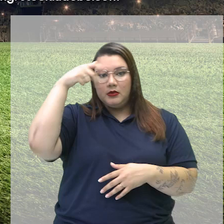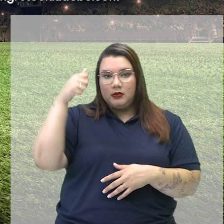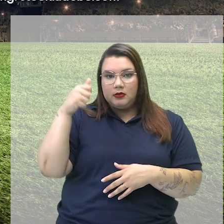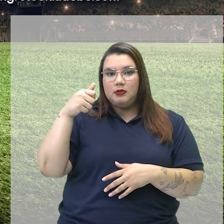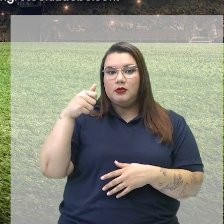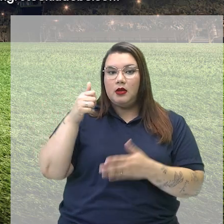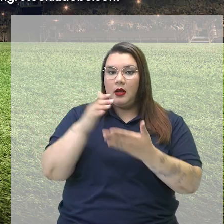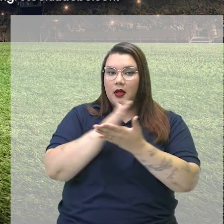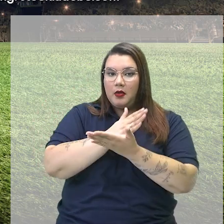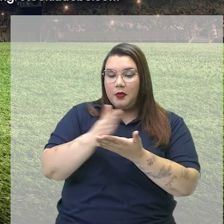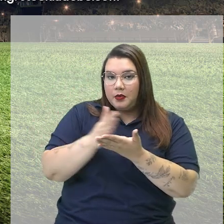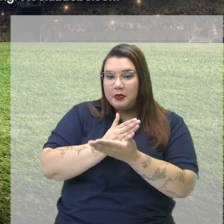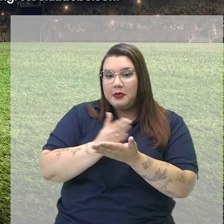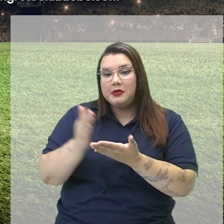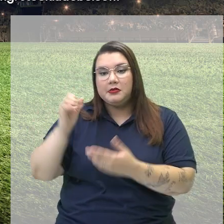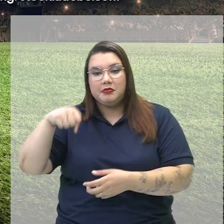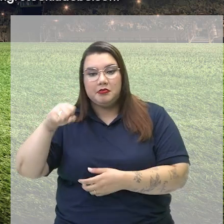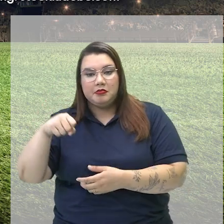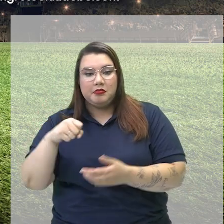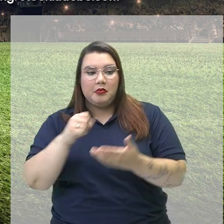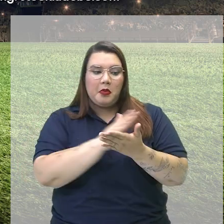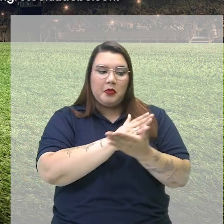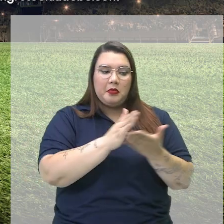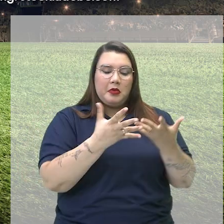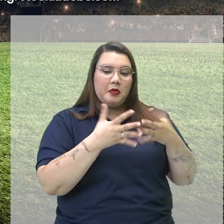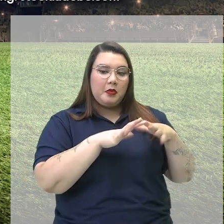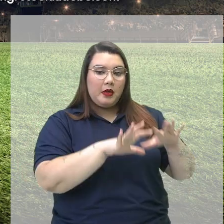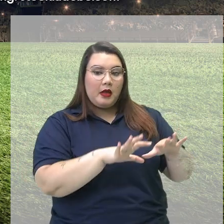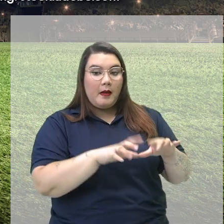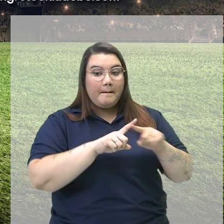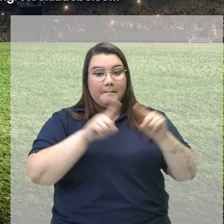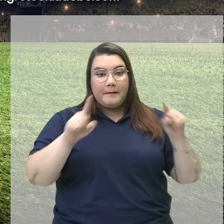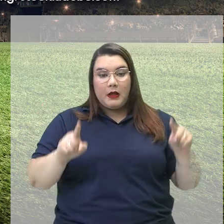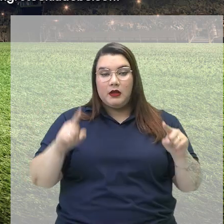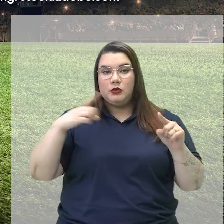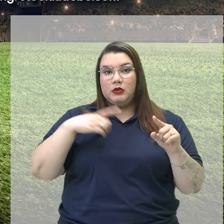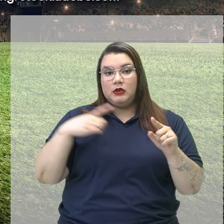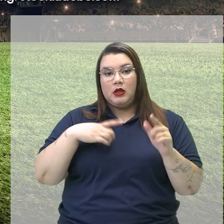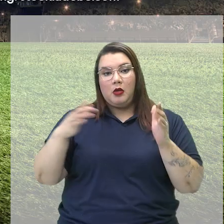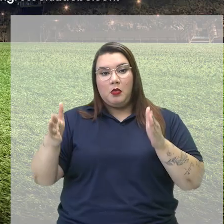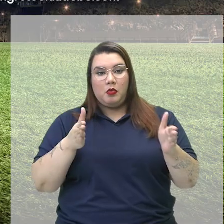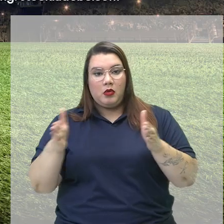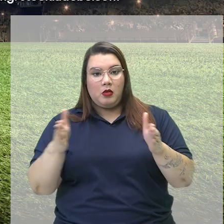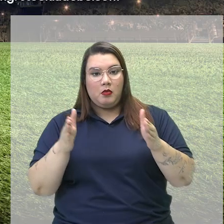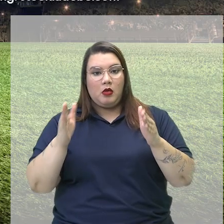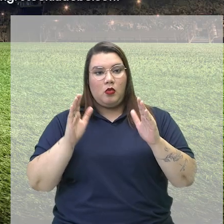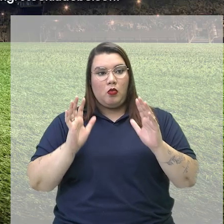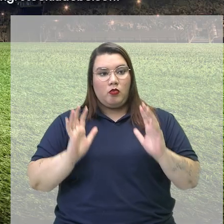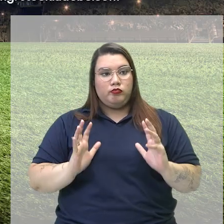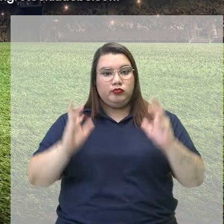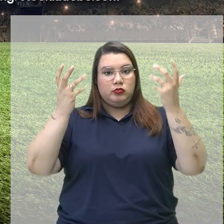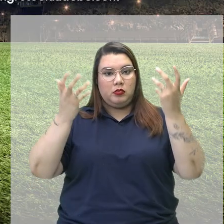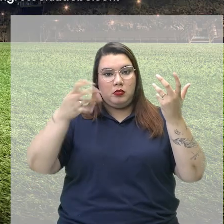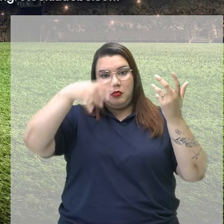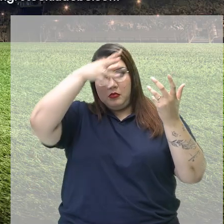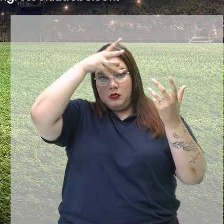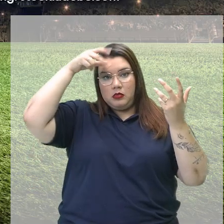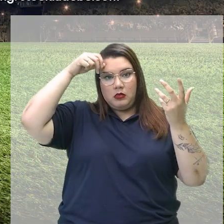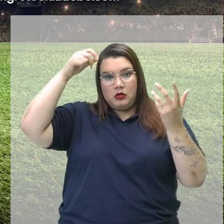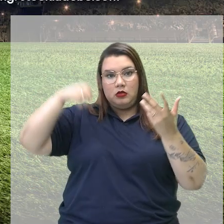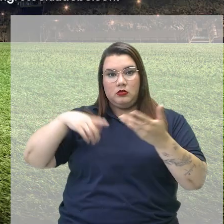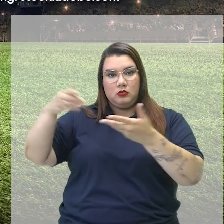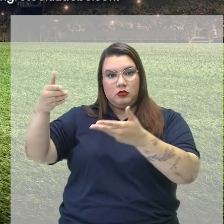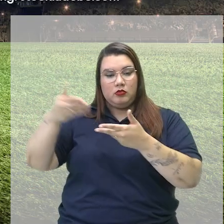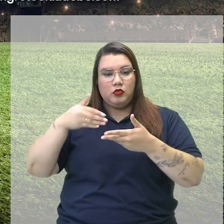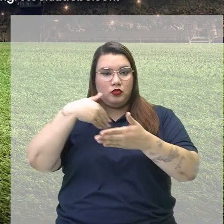pessoas sim, outras não, mas quando houve esse movimento da Copa do Mundo, onde Manaus sediou, né, muitos